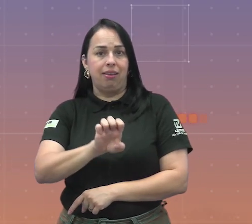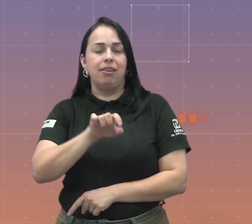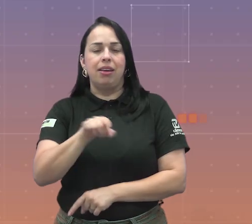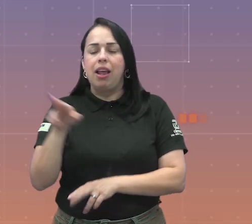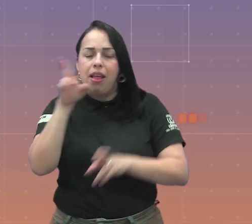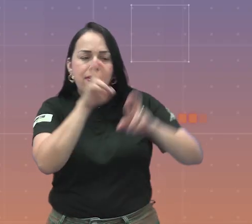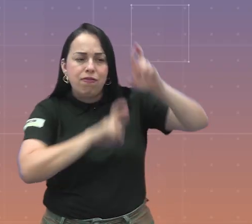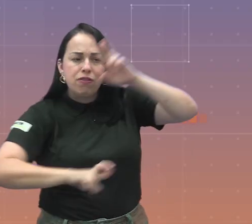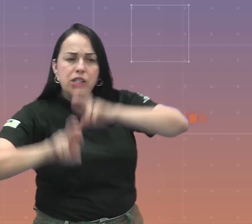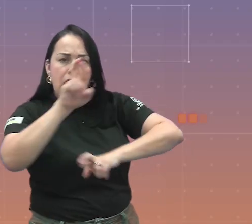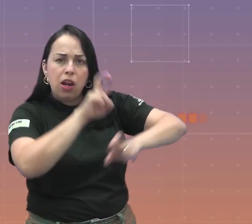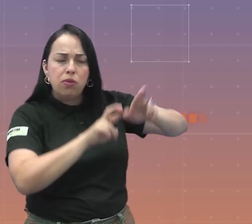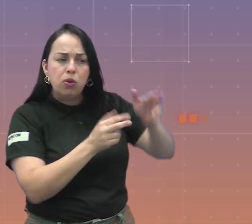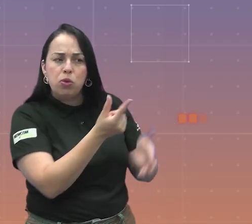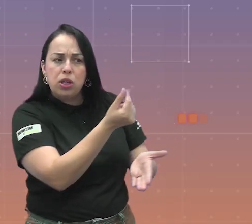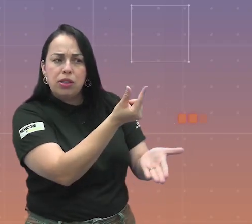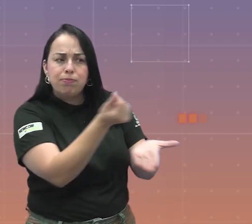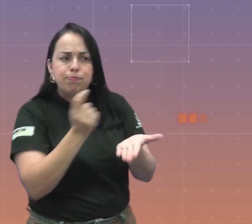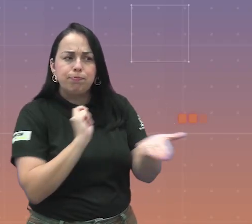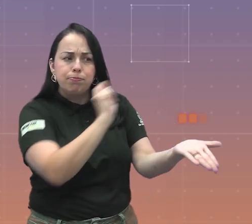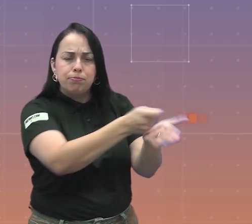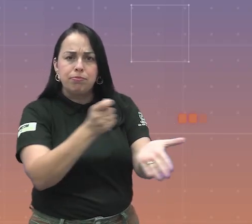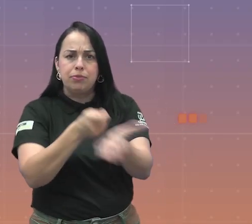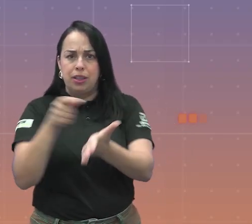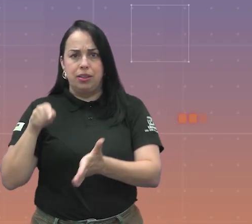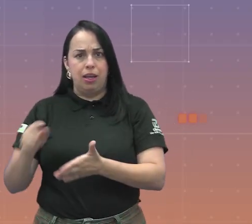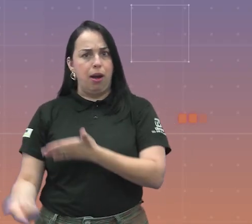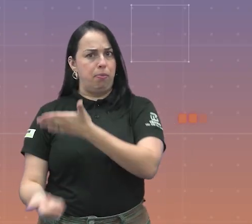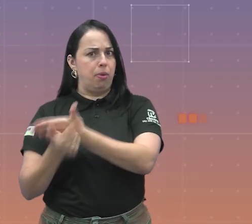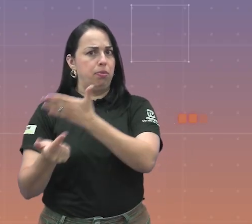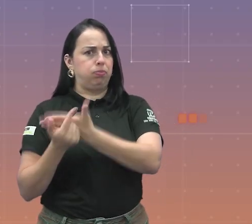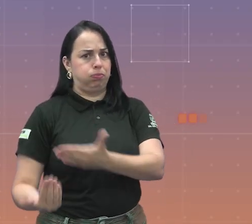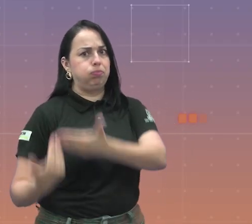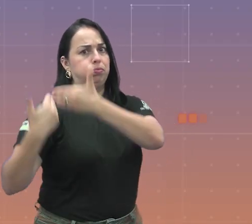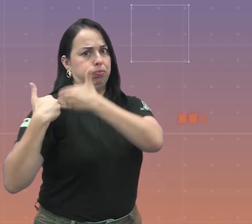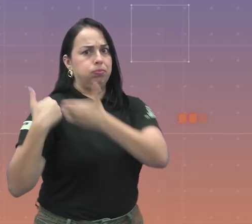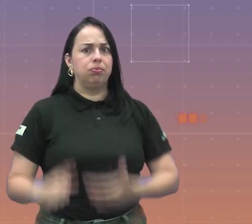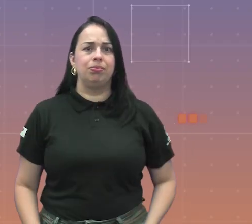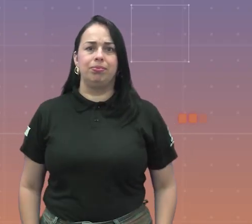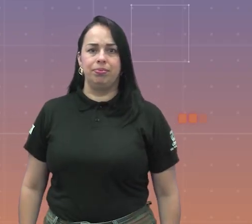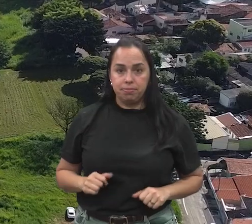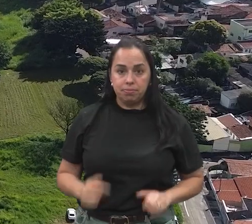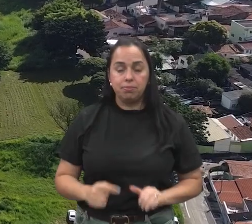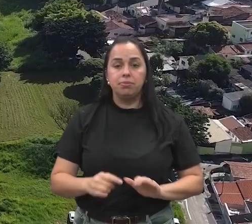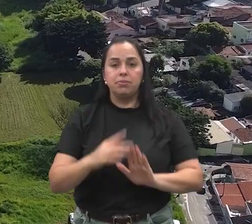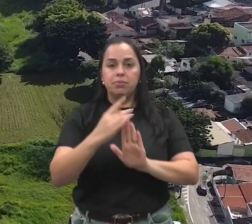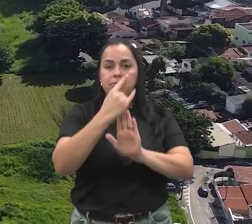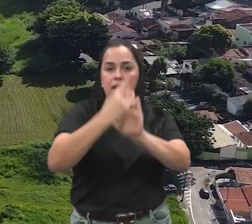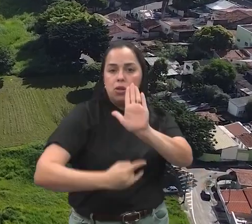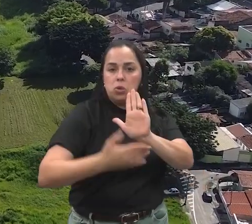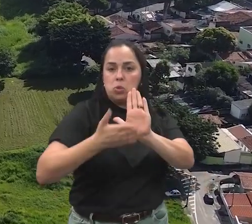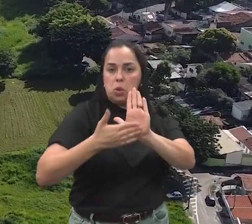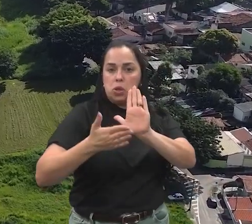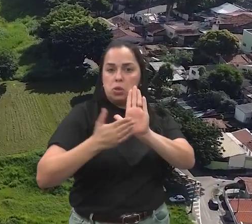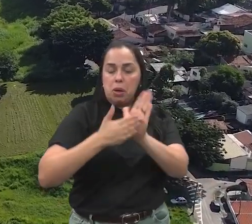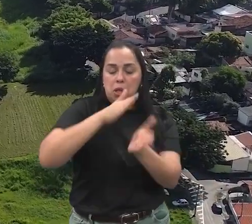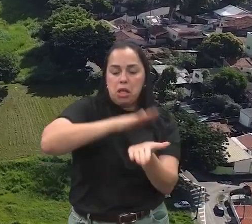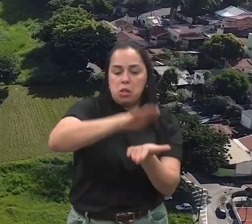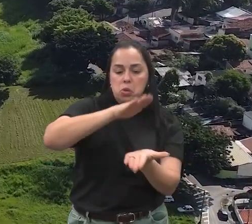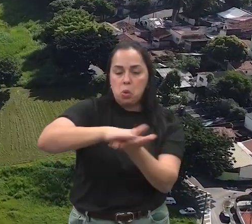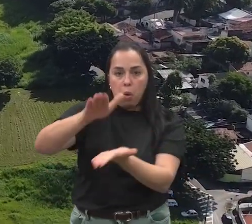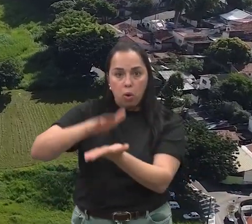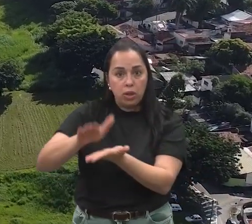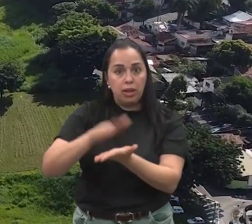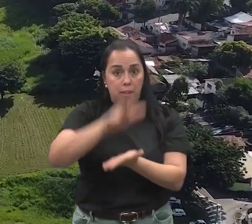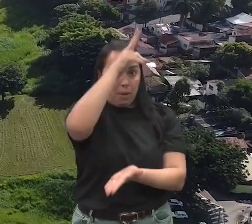Estado. O trabalho de fiscalização é uma das principais funções dos parlamentares. A análise das contas da Prefeitura